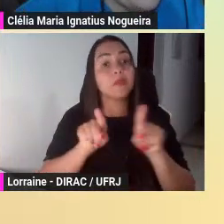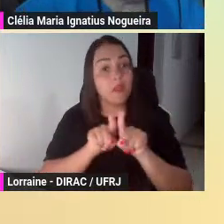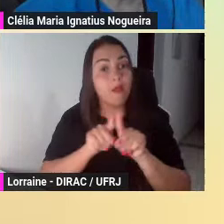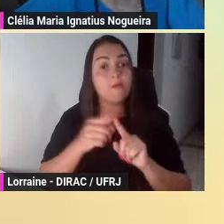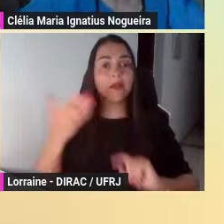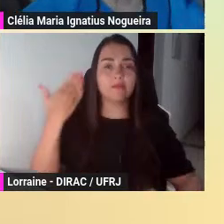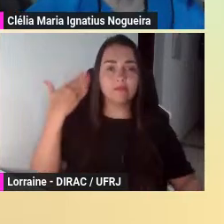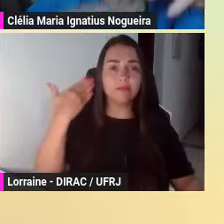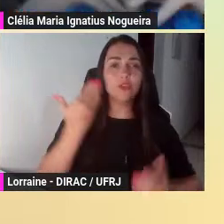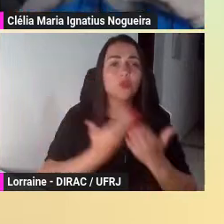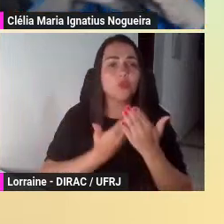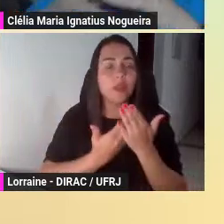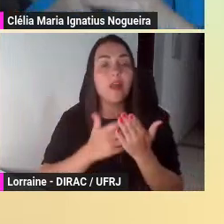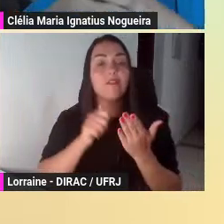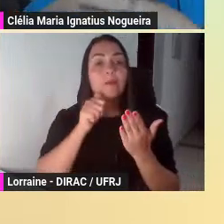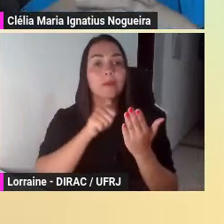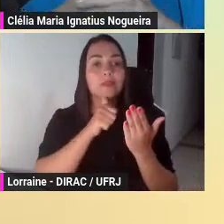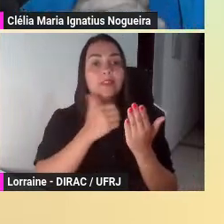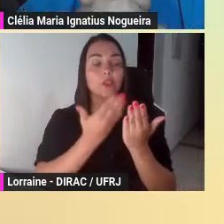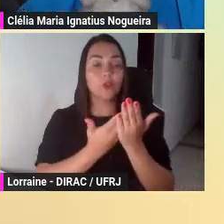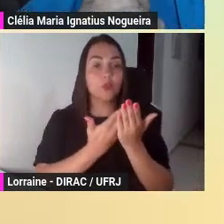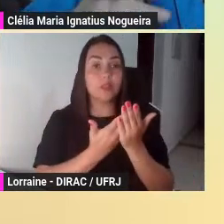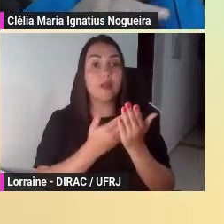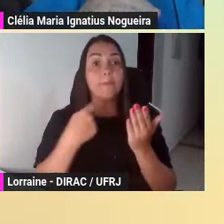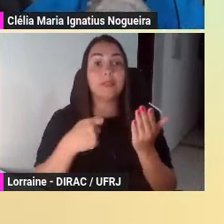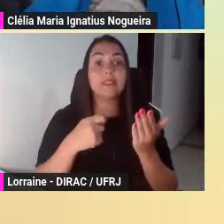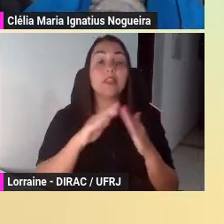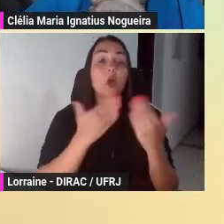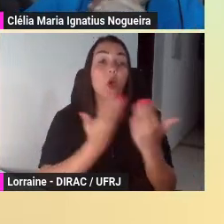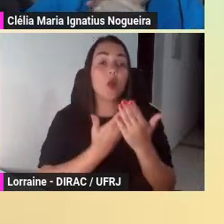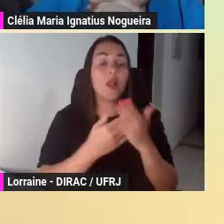as meninas deviam estudar em colégios de freira.